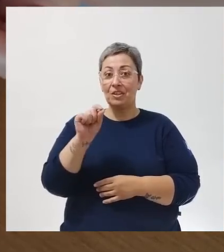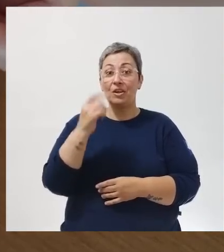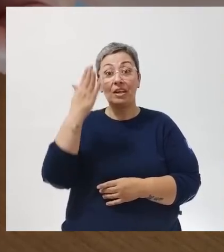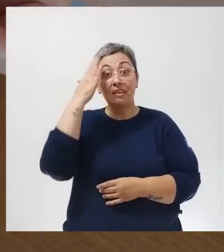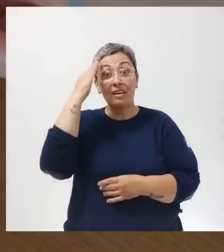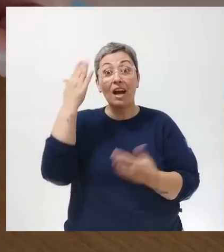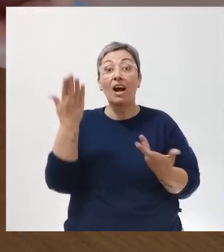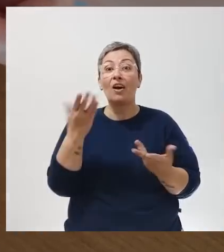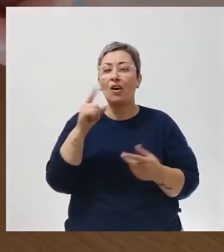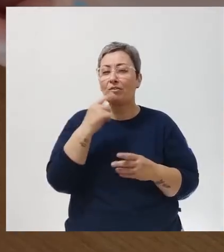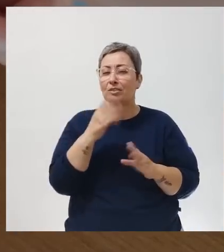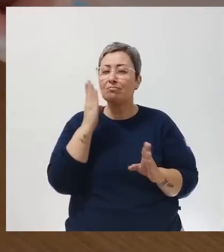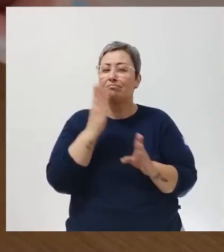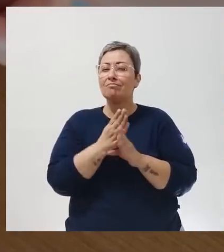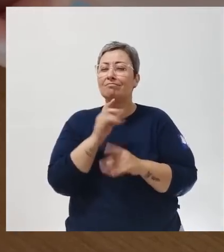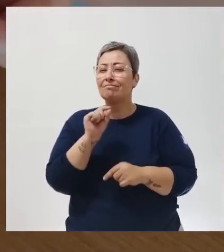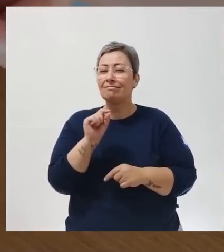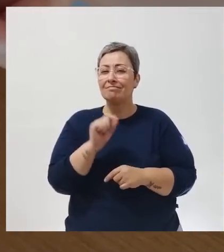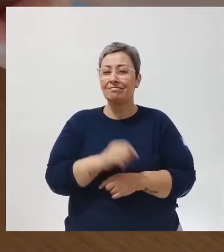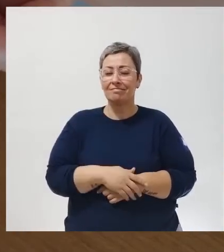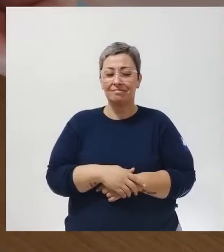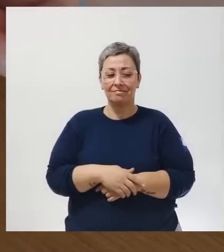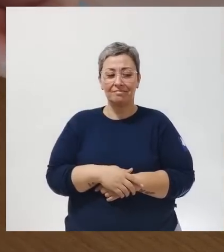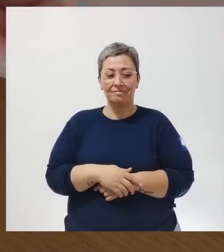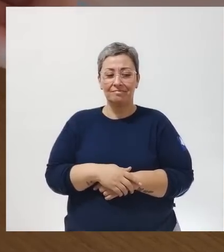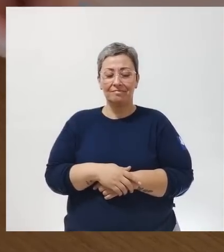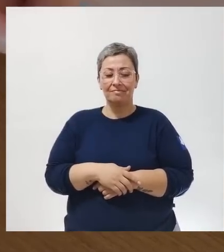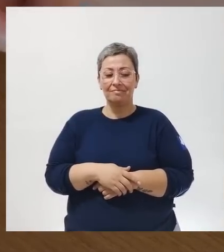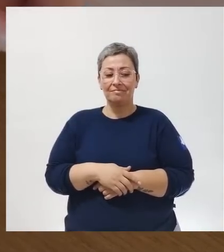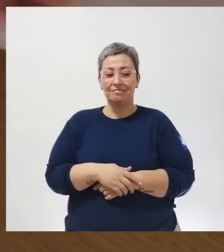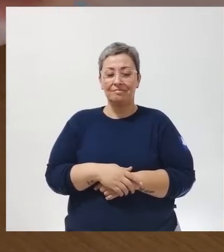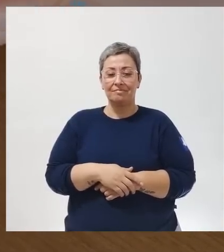Quero ver agora você adivinhar.